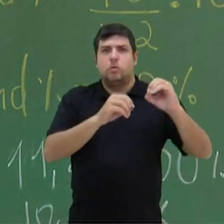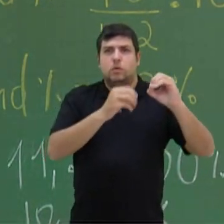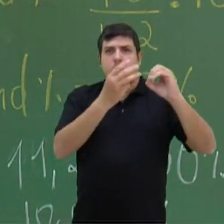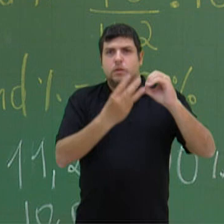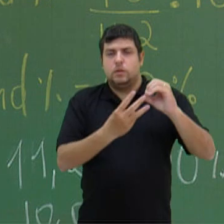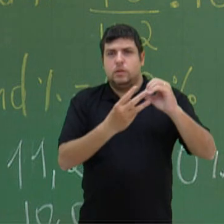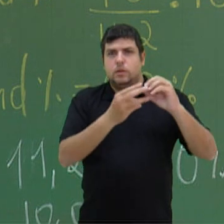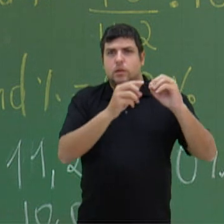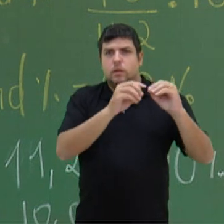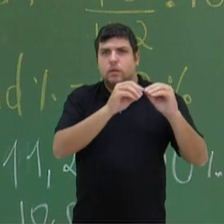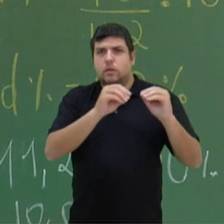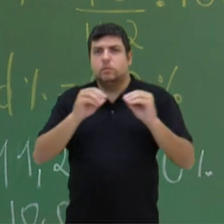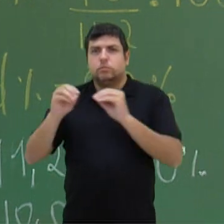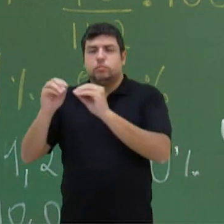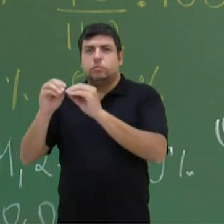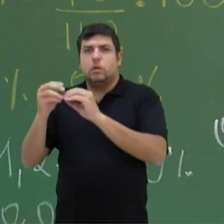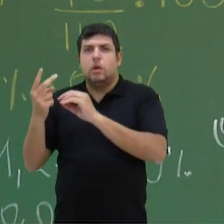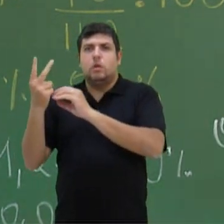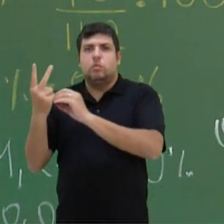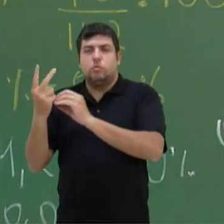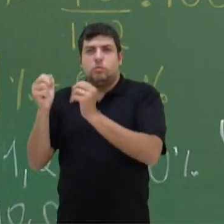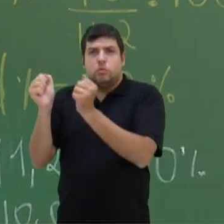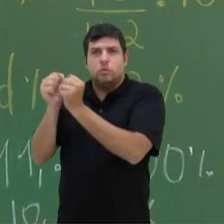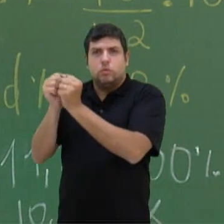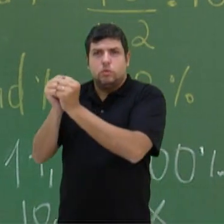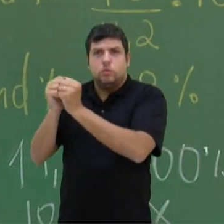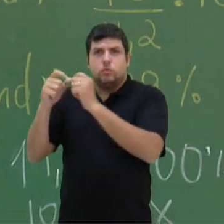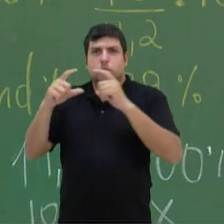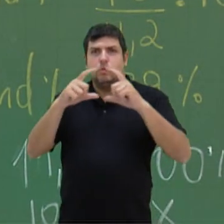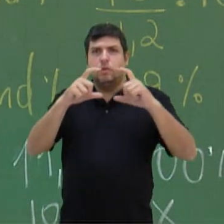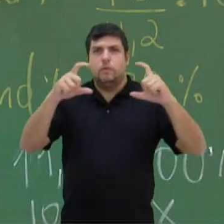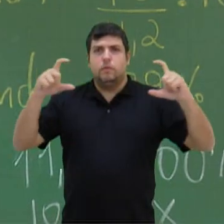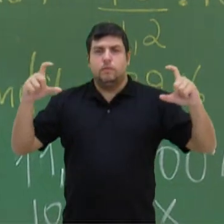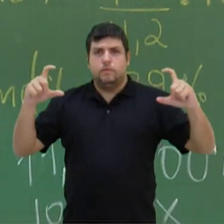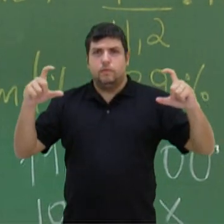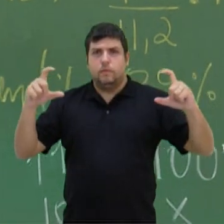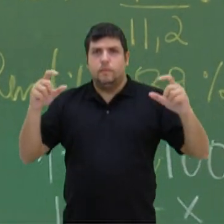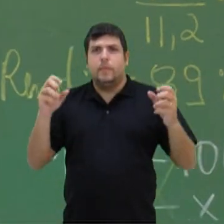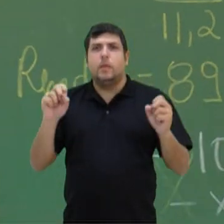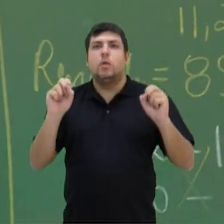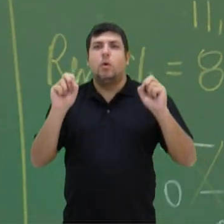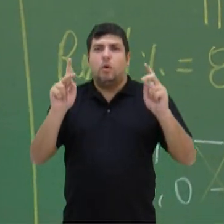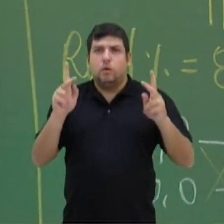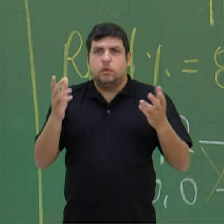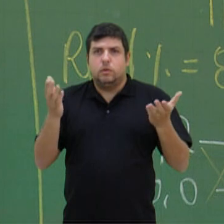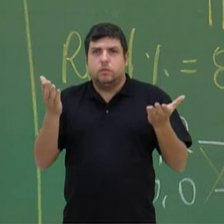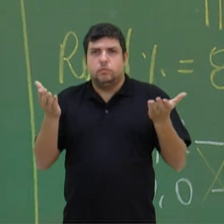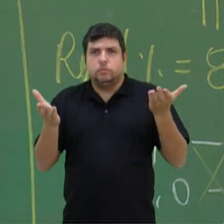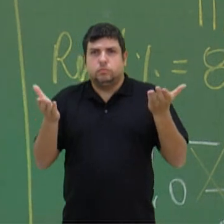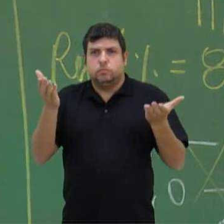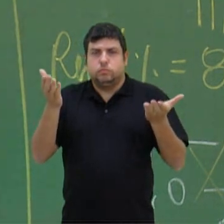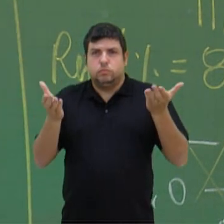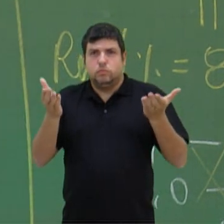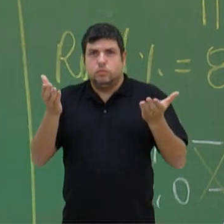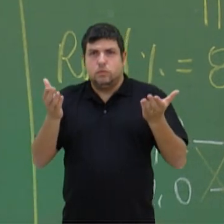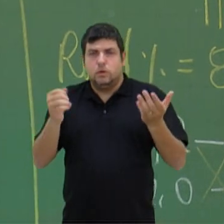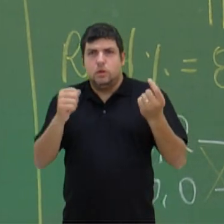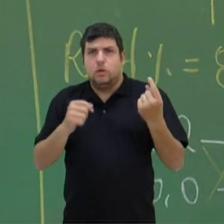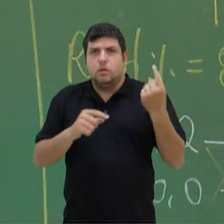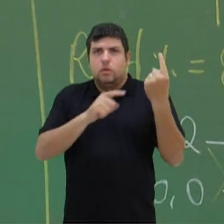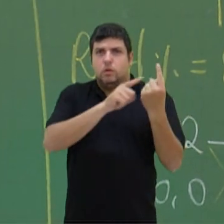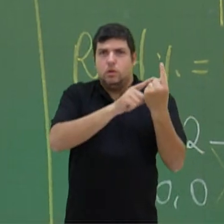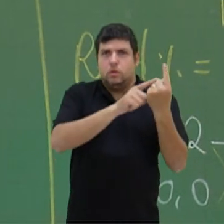aqui e 2 lá junto com a fórmula do dióxido de carbono. Então, a nossa equação está balanceada e os índices são 1 para todos